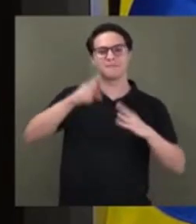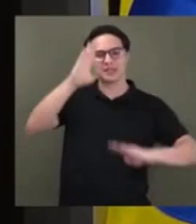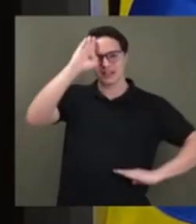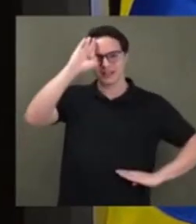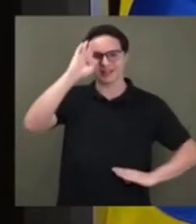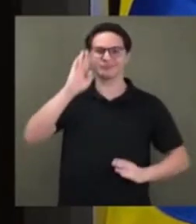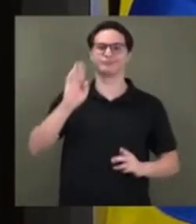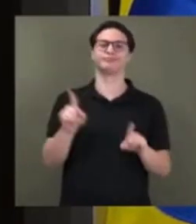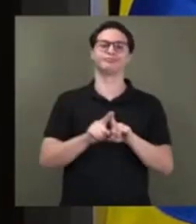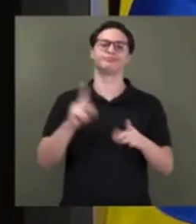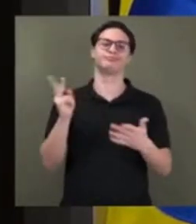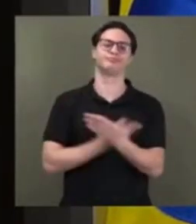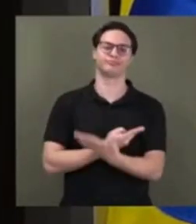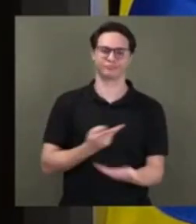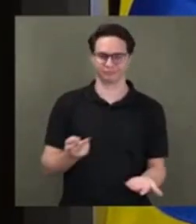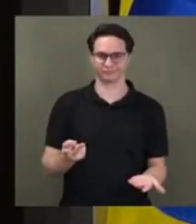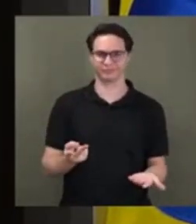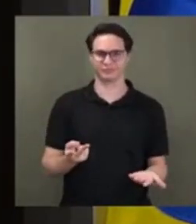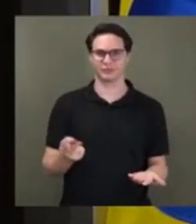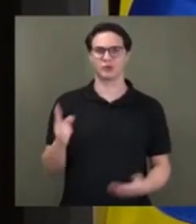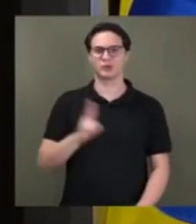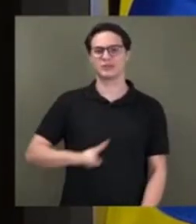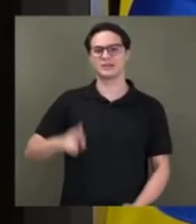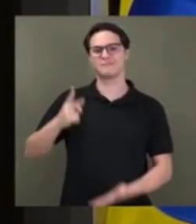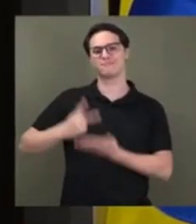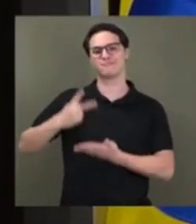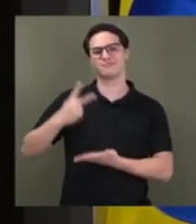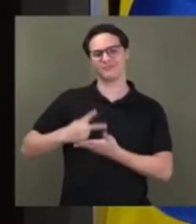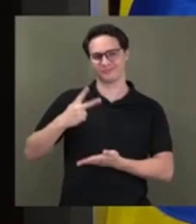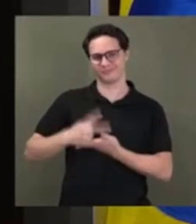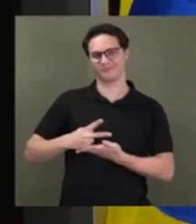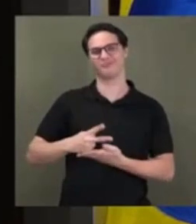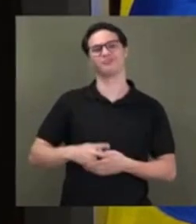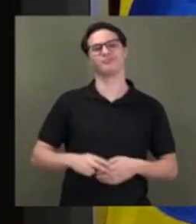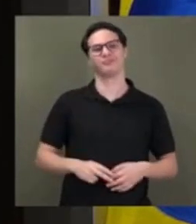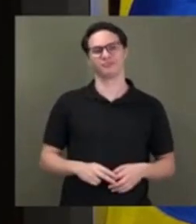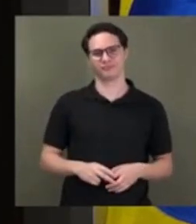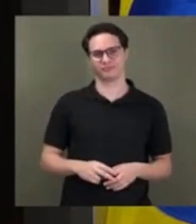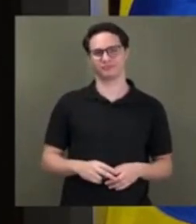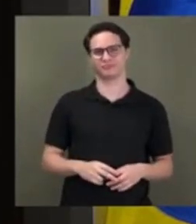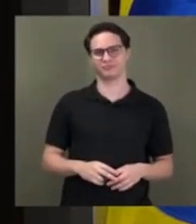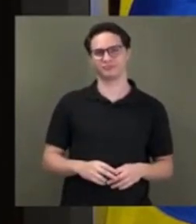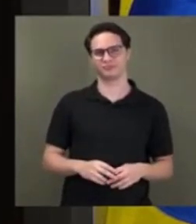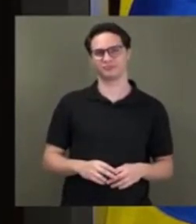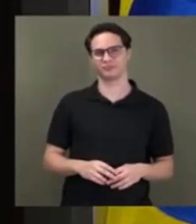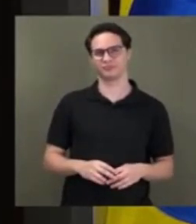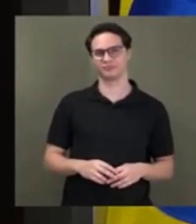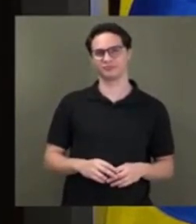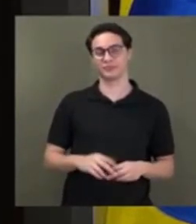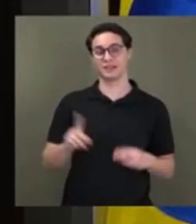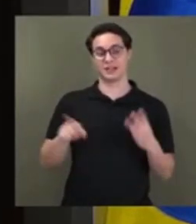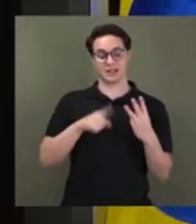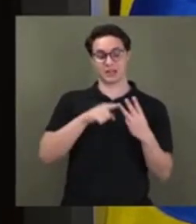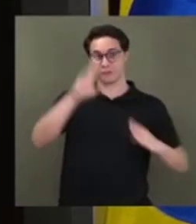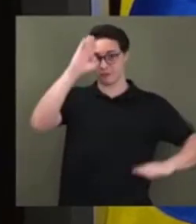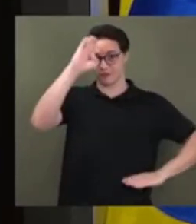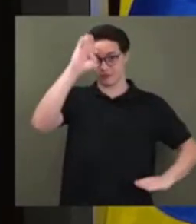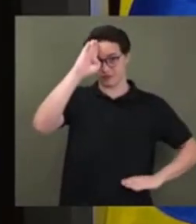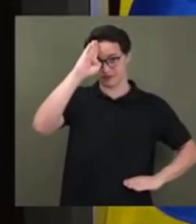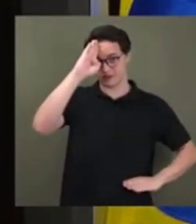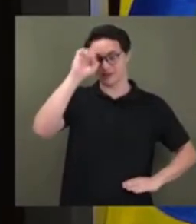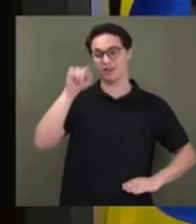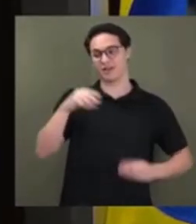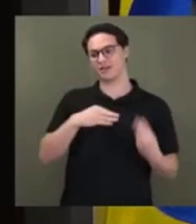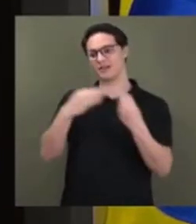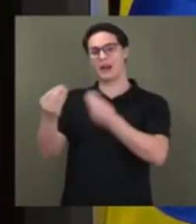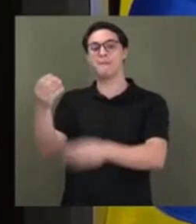militares, mediante a aplicação daquele instituto exótico da pensão por morte ficta.